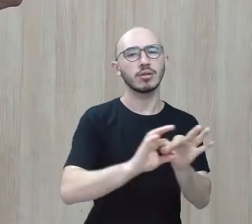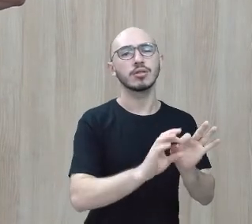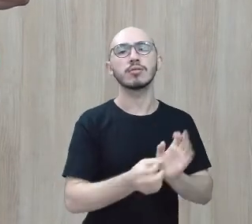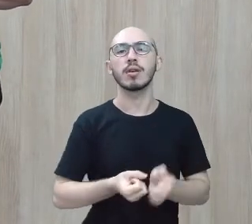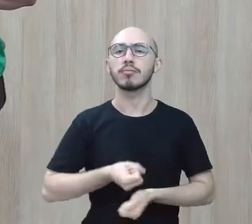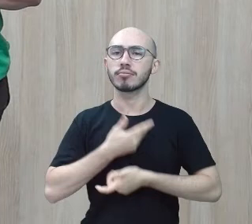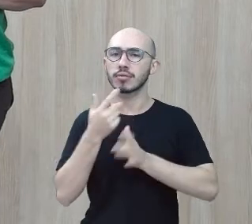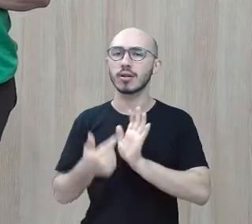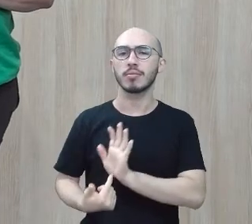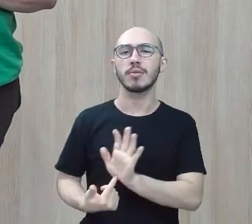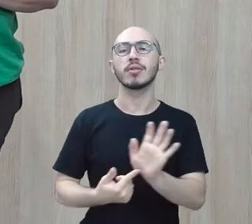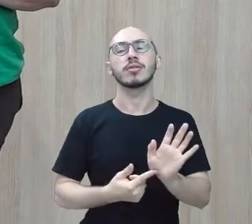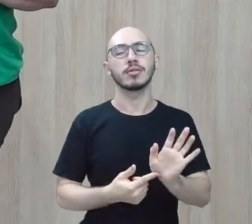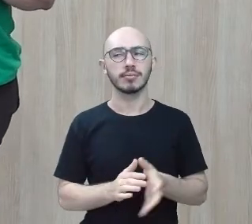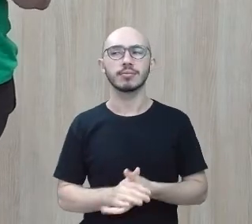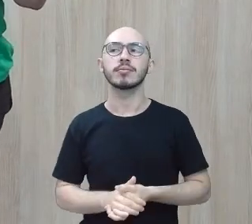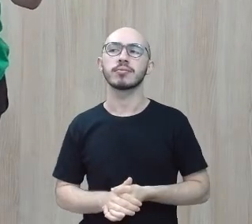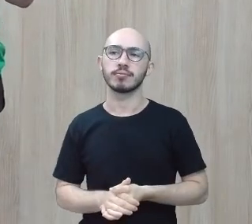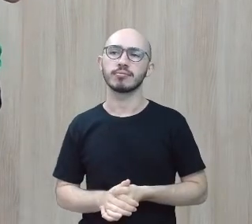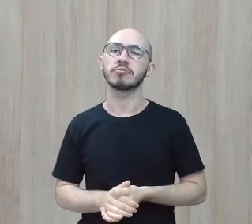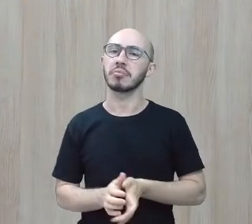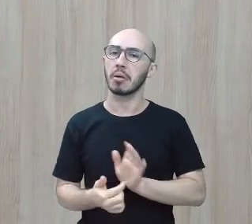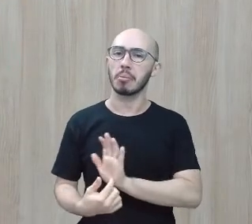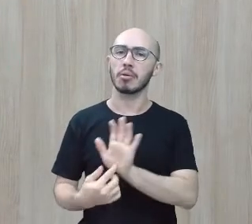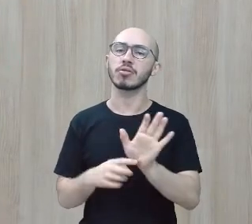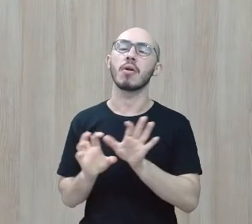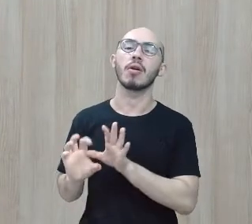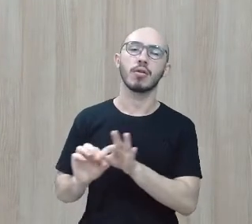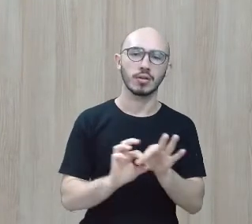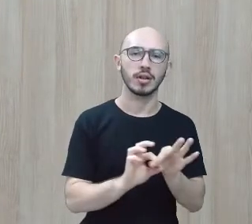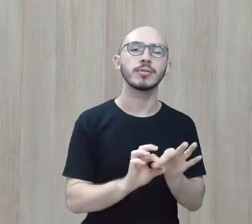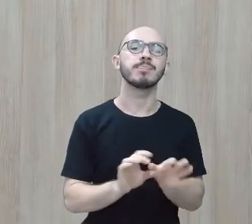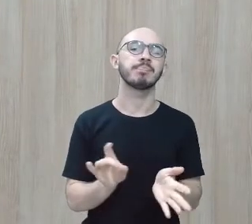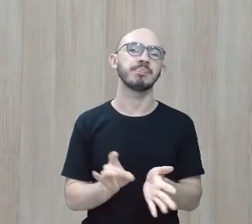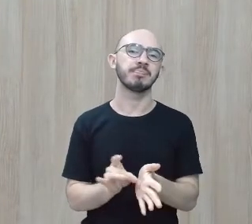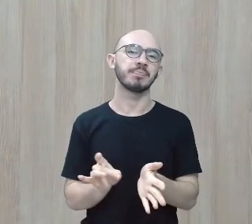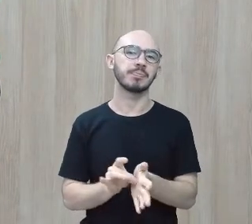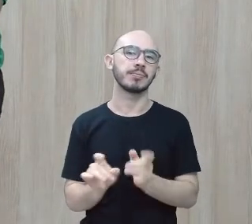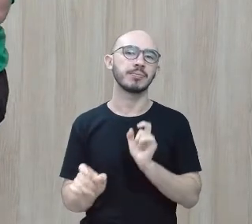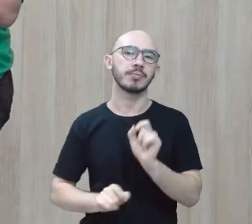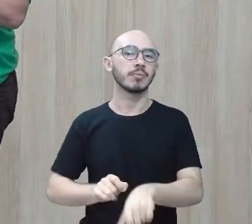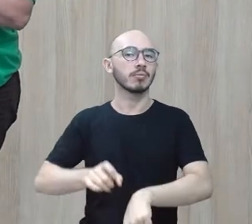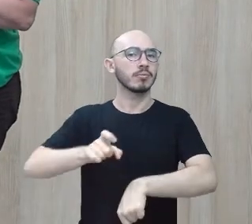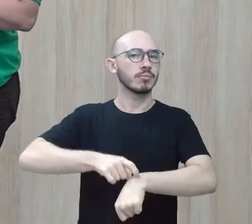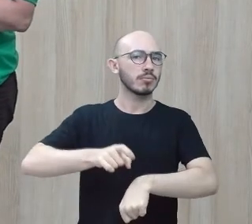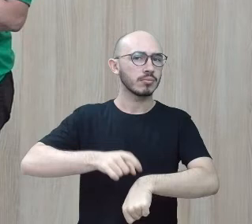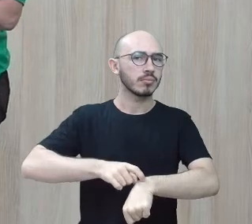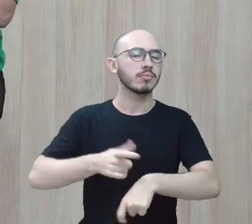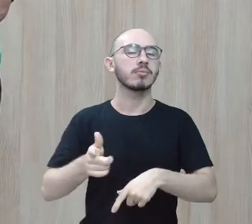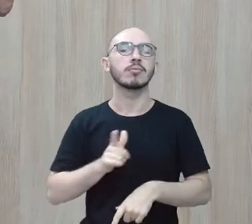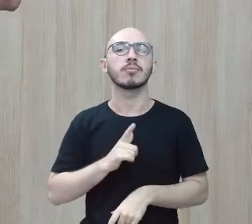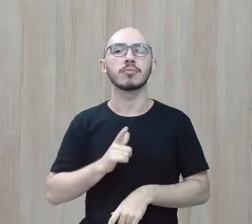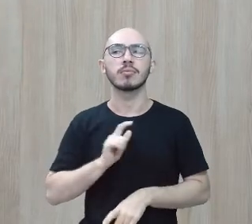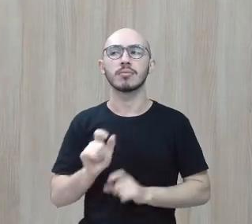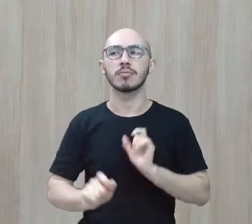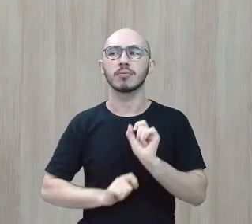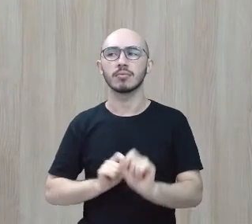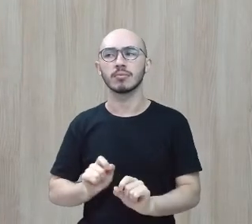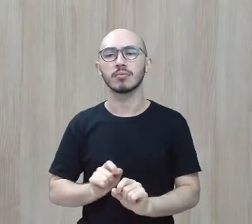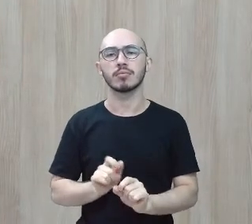contextualizar é a palavra correta. Ele contextualizava, não é, o momento, não é, que